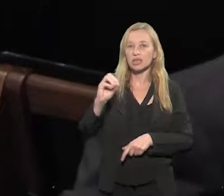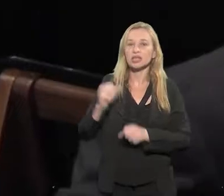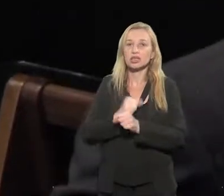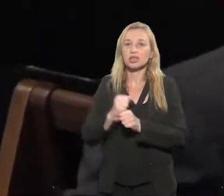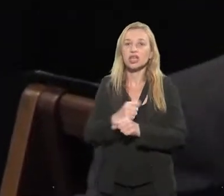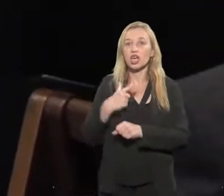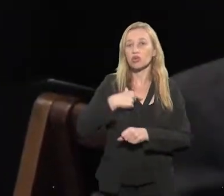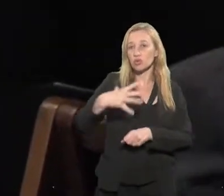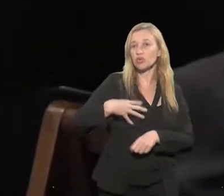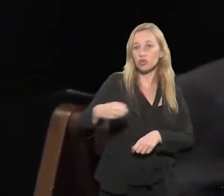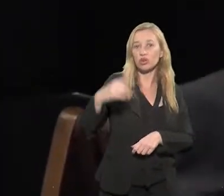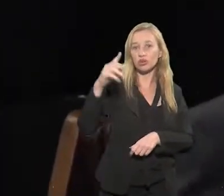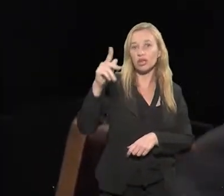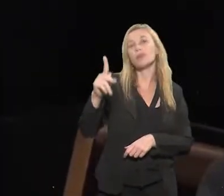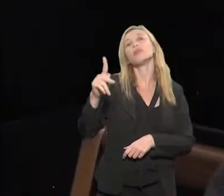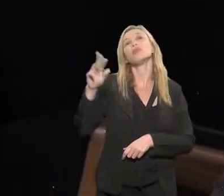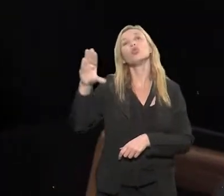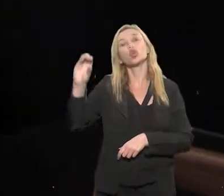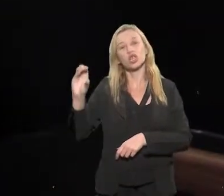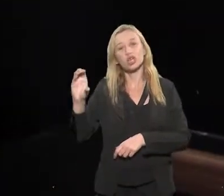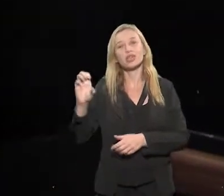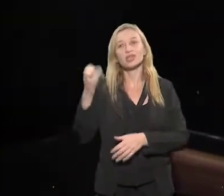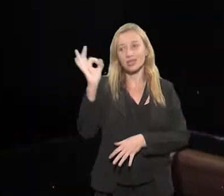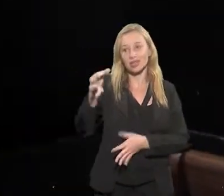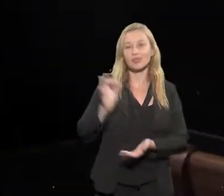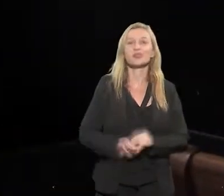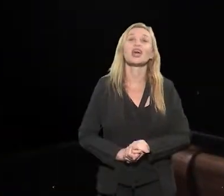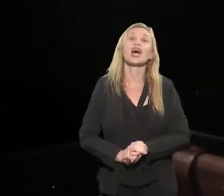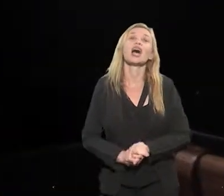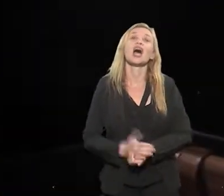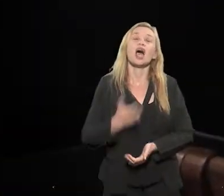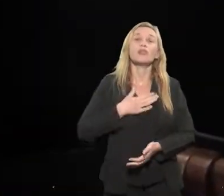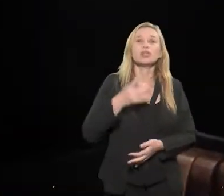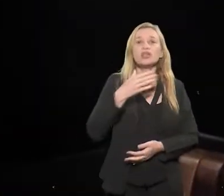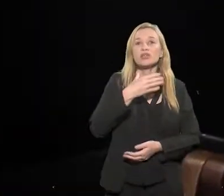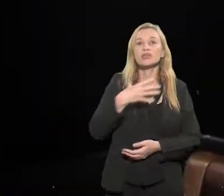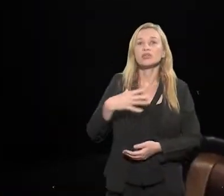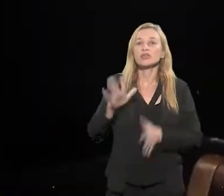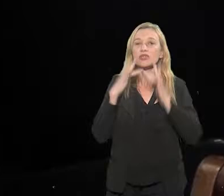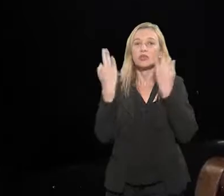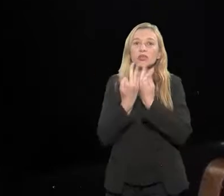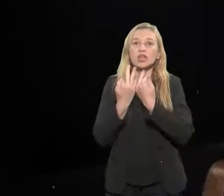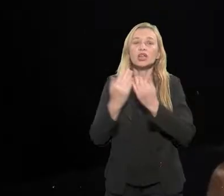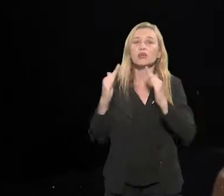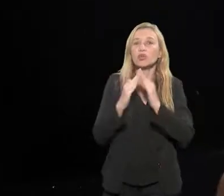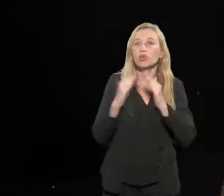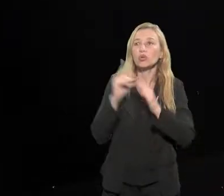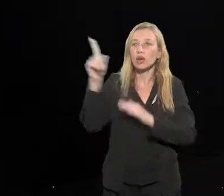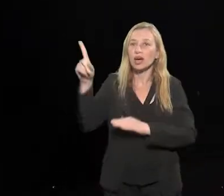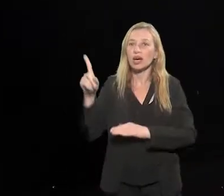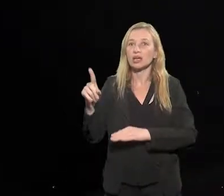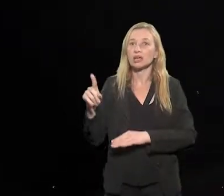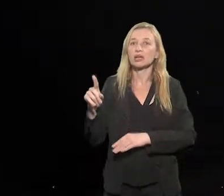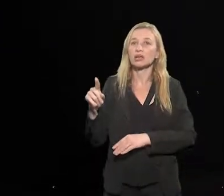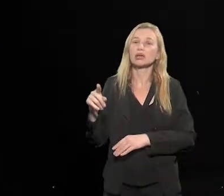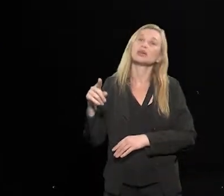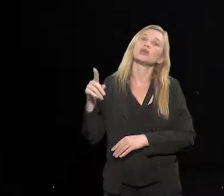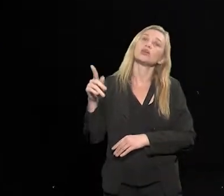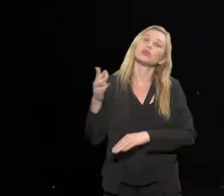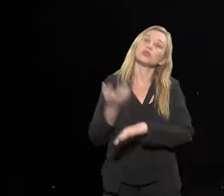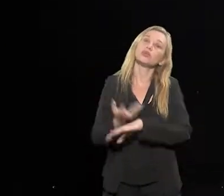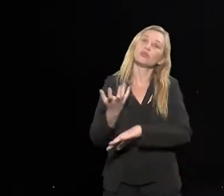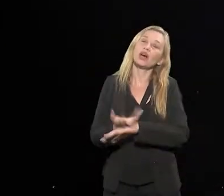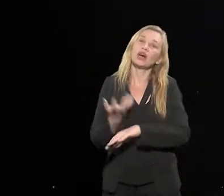da PUC, literalmente. E a minha família morou no Parque Planetário da Gávea, que